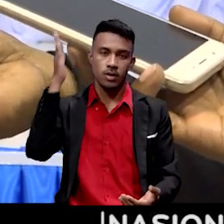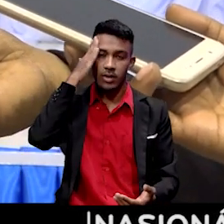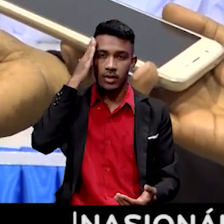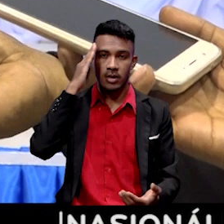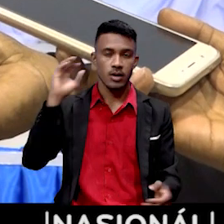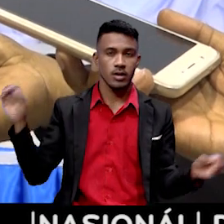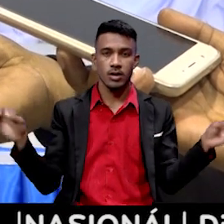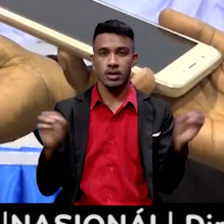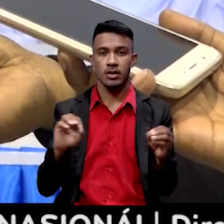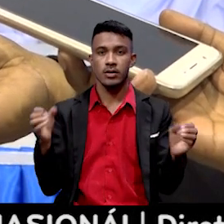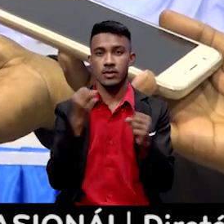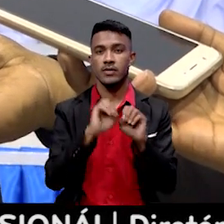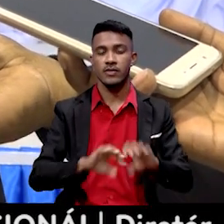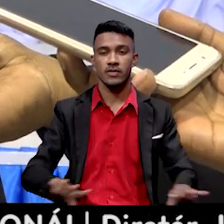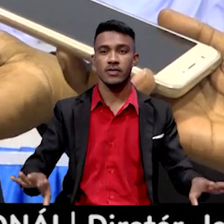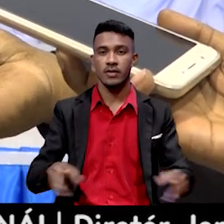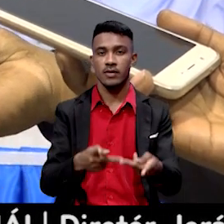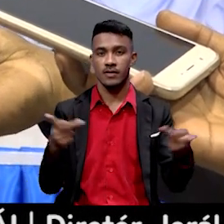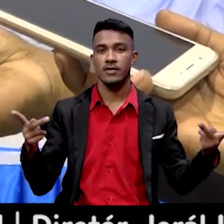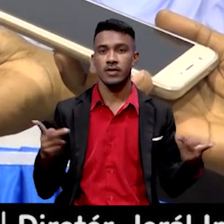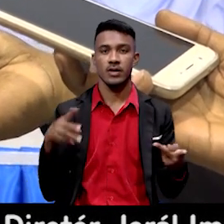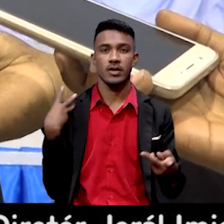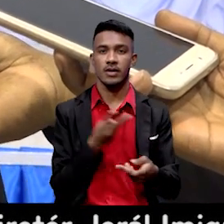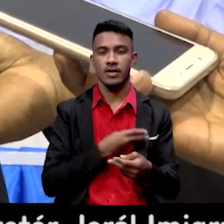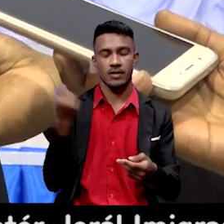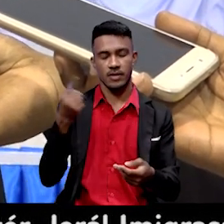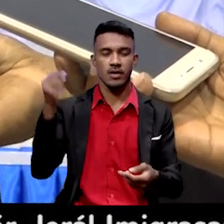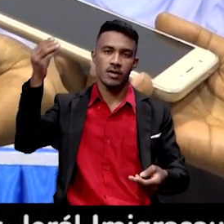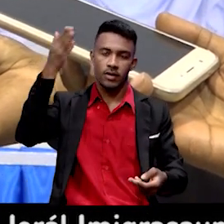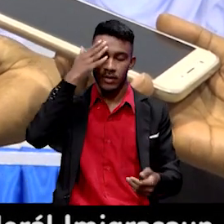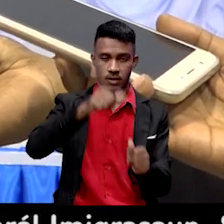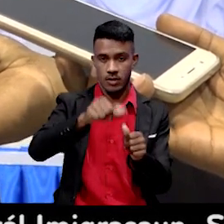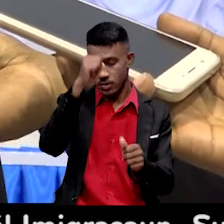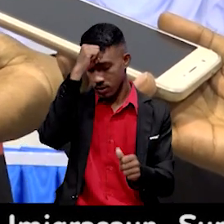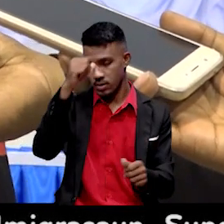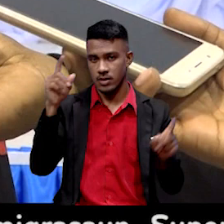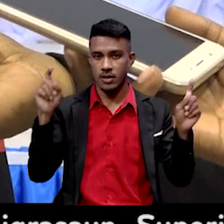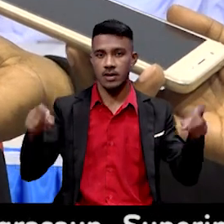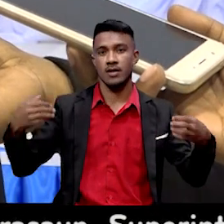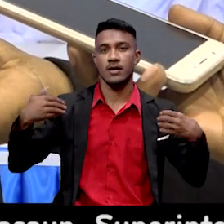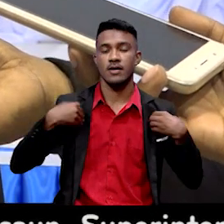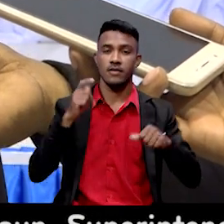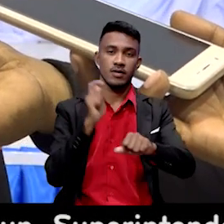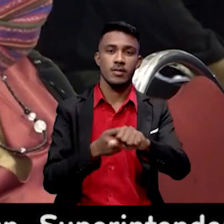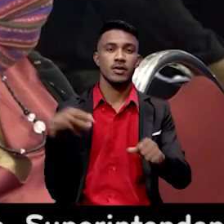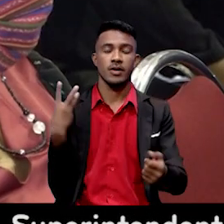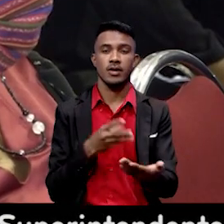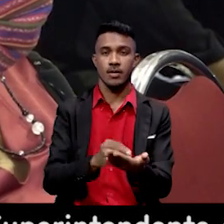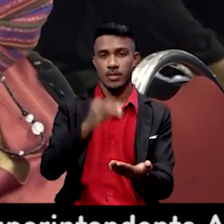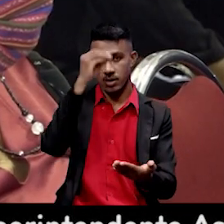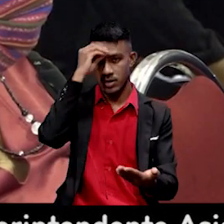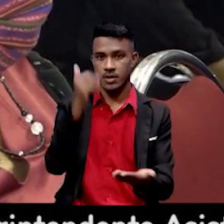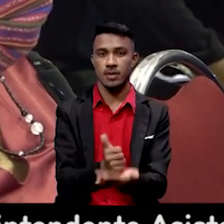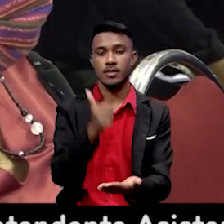estou ocupando, porque parte da minha memória, tem que acudir também, né? Sempre ir a tempo, uma oportunidade, vai estar a tua aprende. Manang